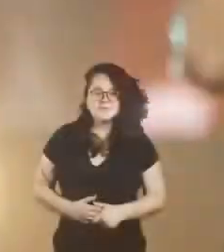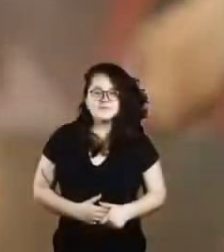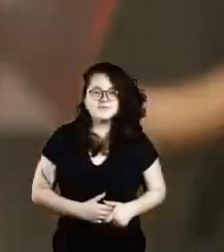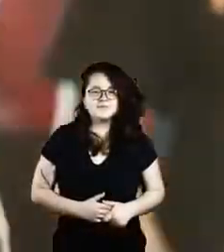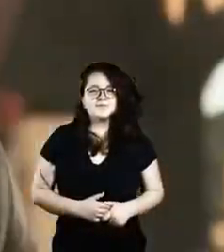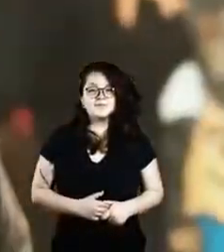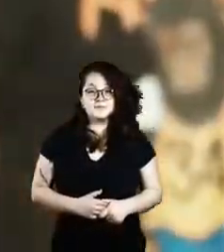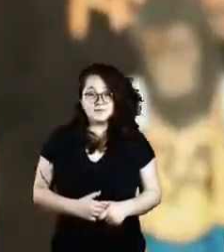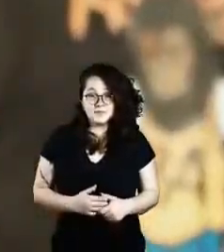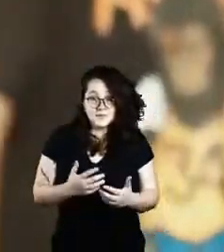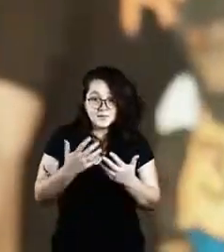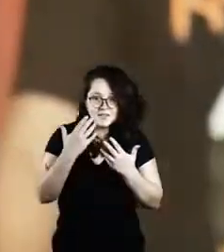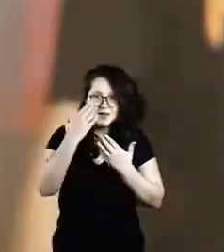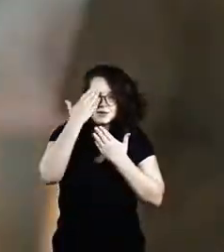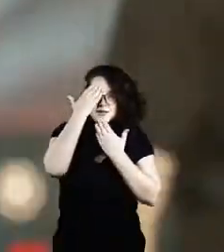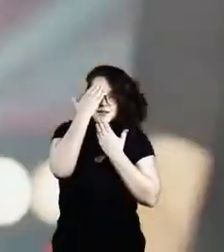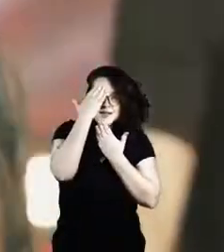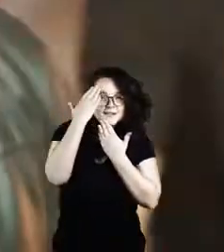Quero agradecer